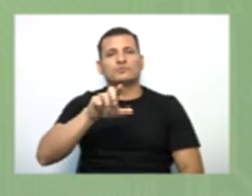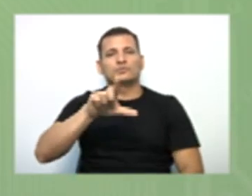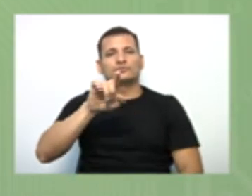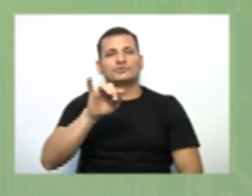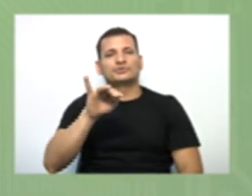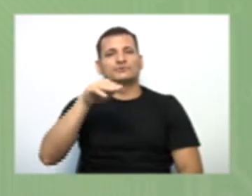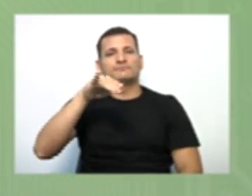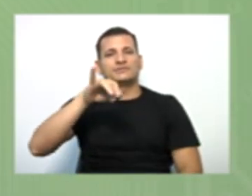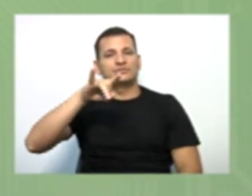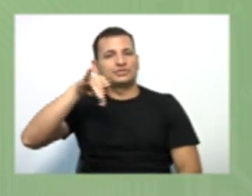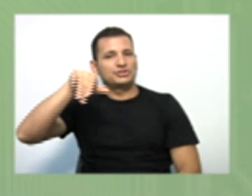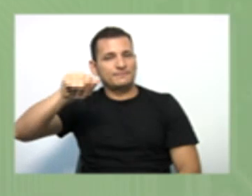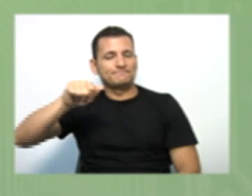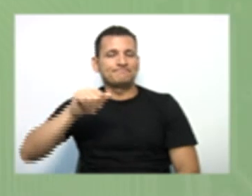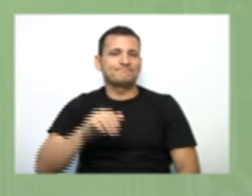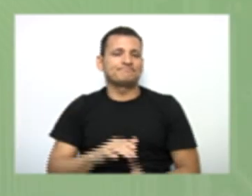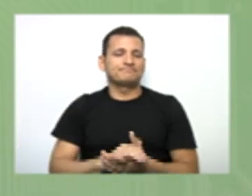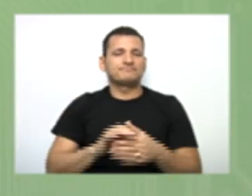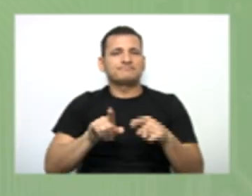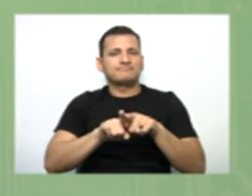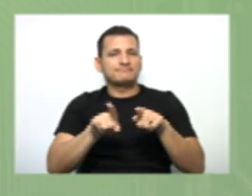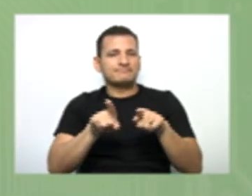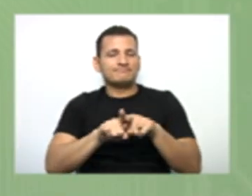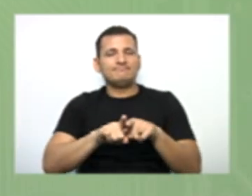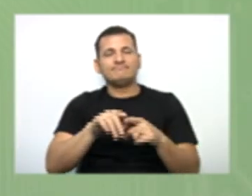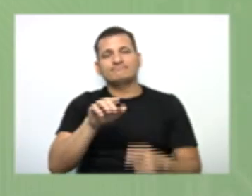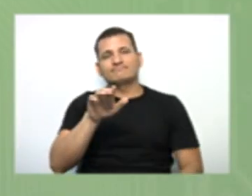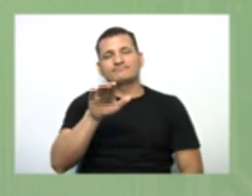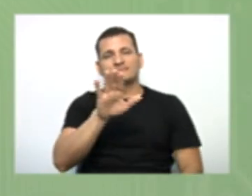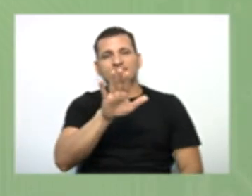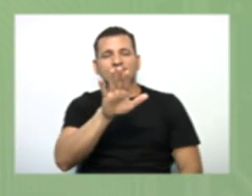o espaço ocupado pelo navegador